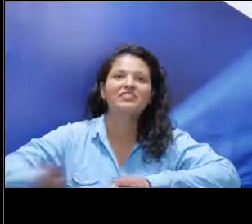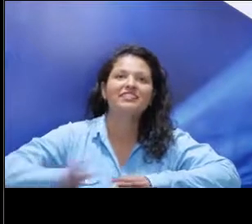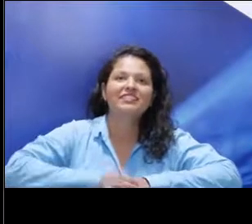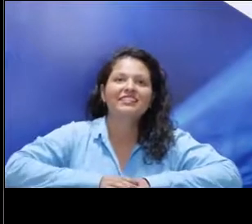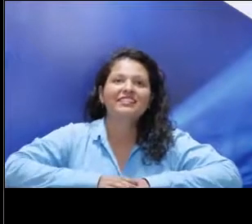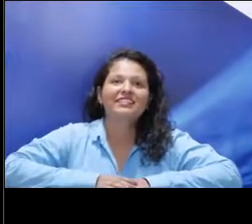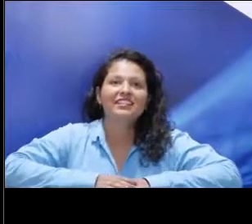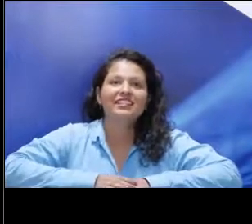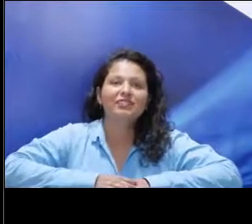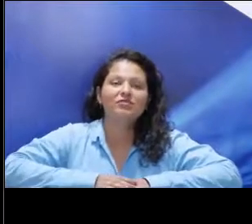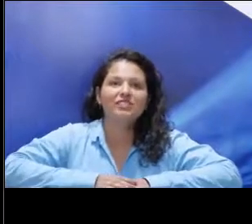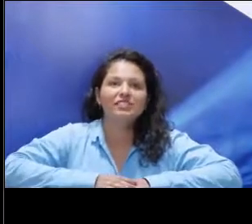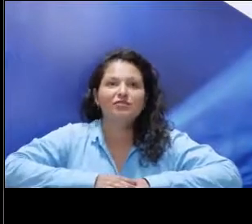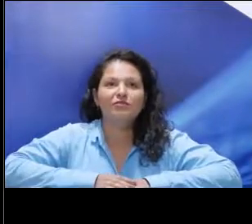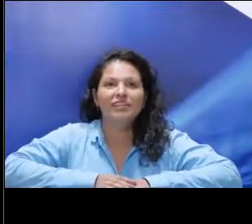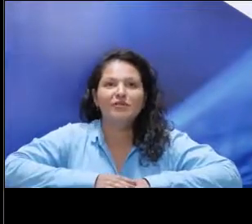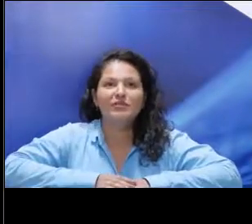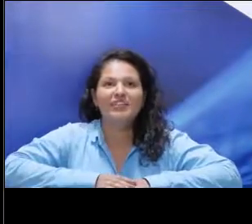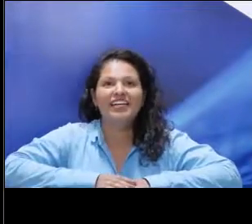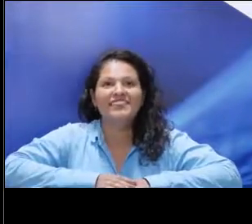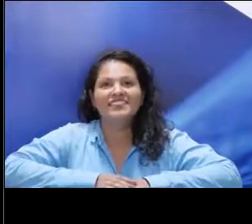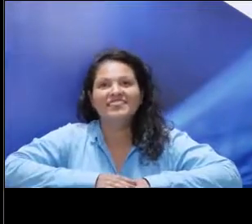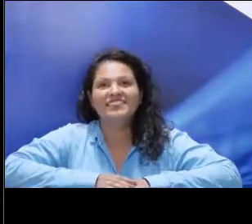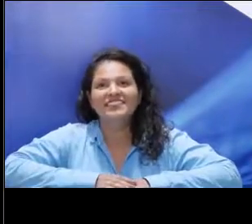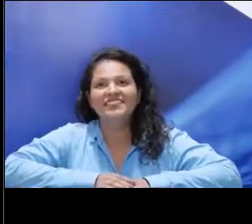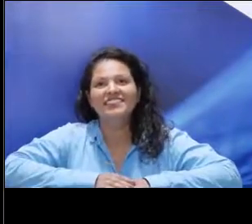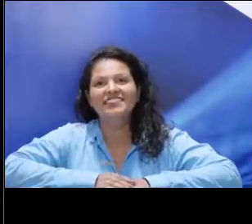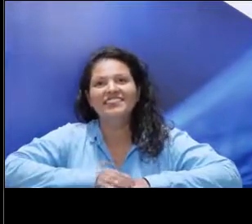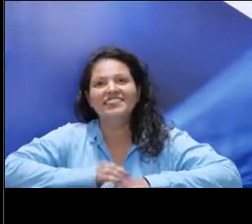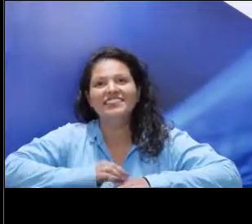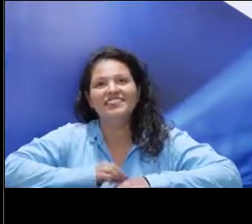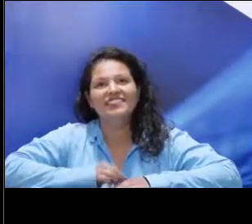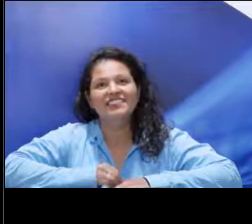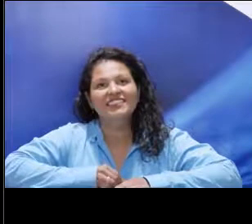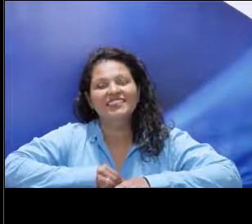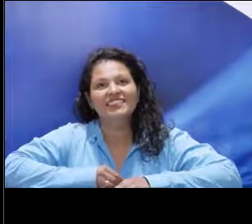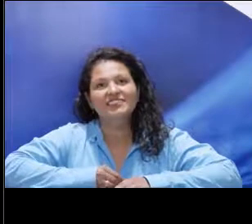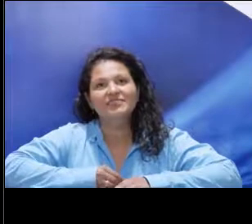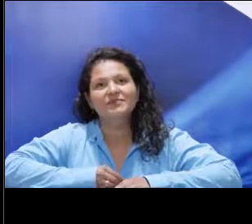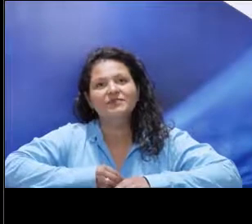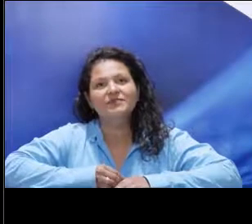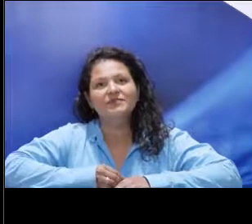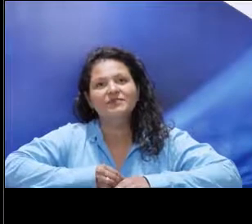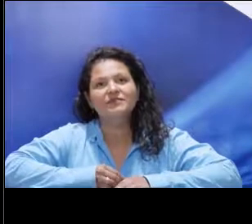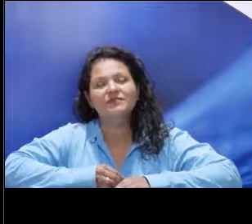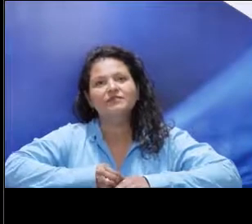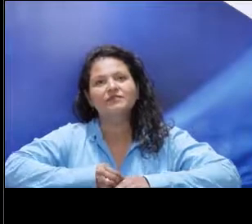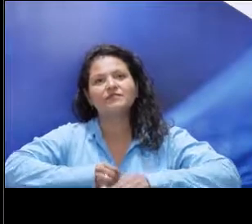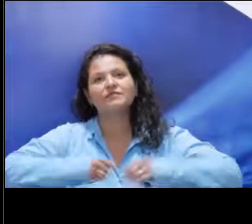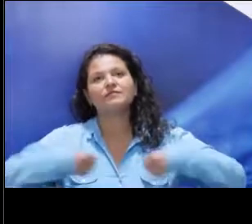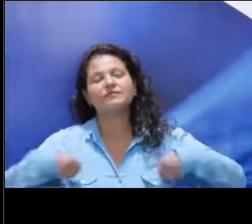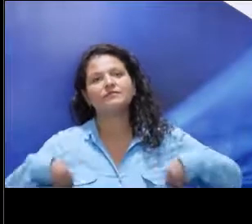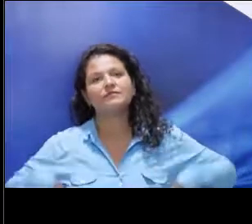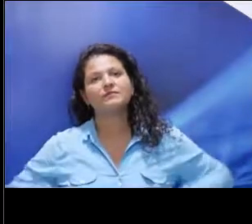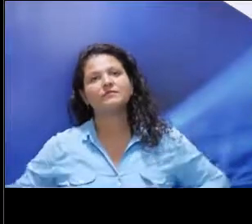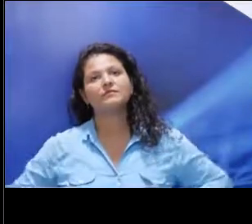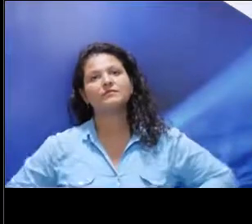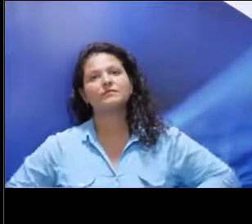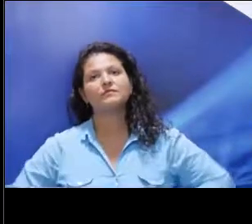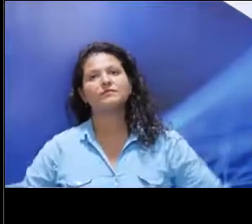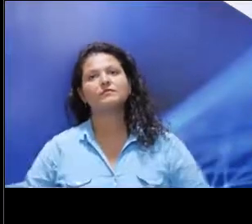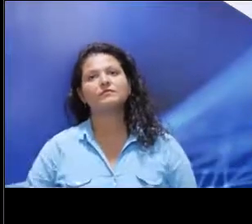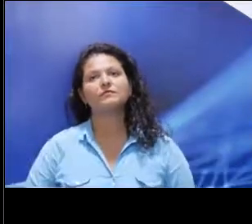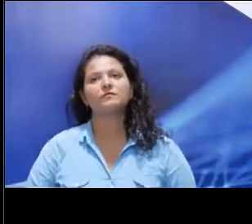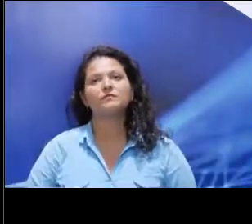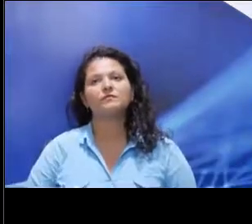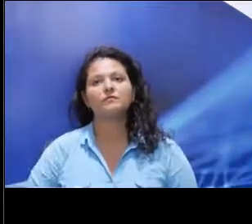frente e o silo fica abandonado. Exatamente, né? E olha só que coisa interessante,